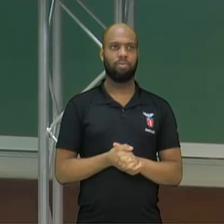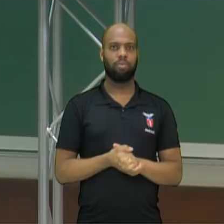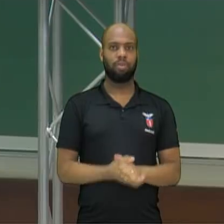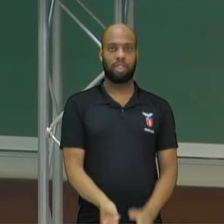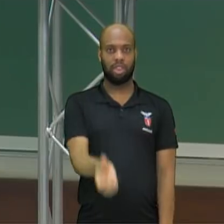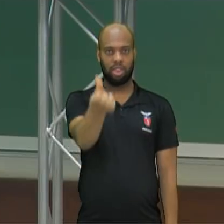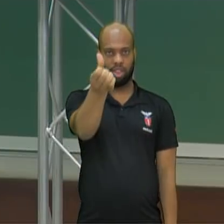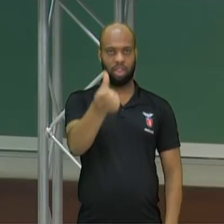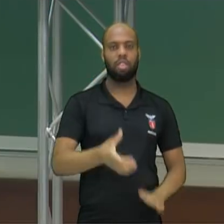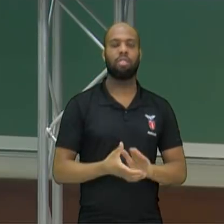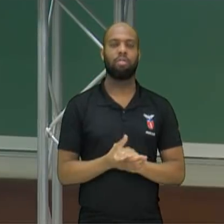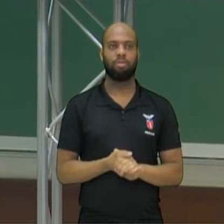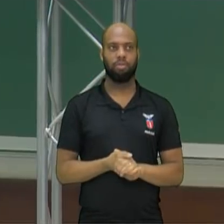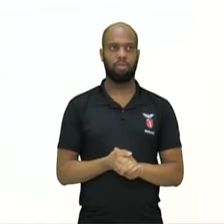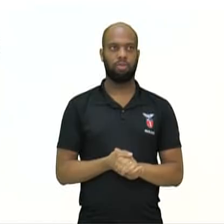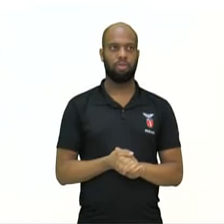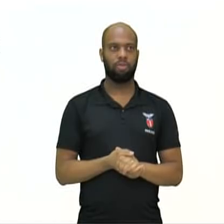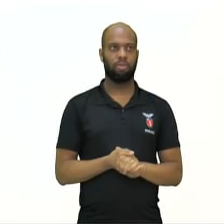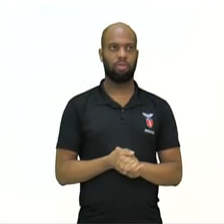6.